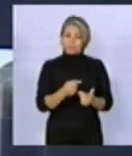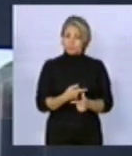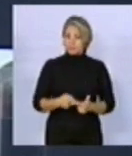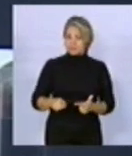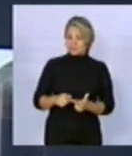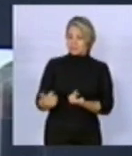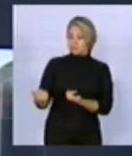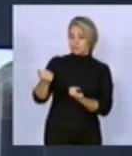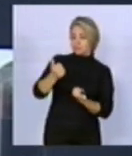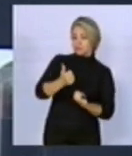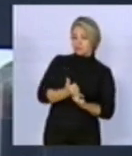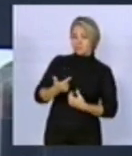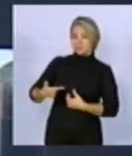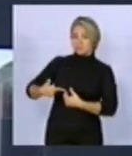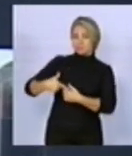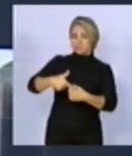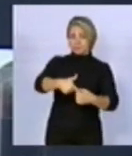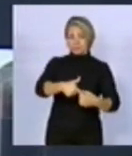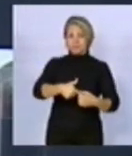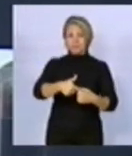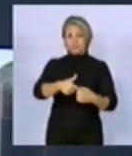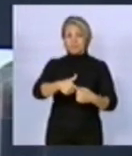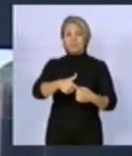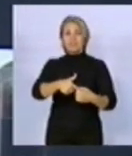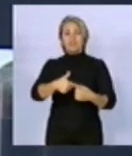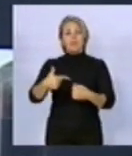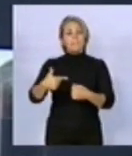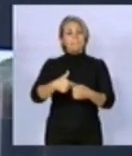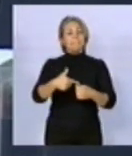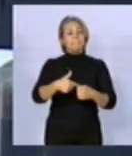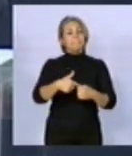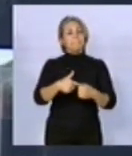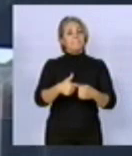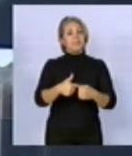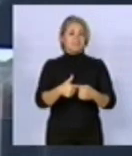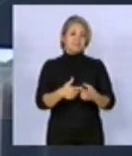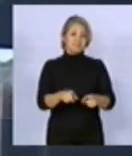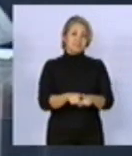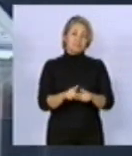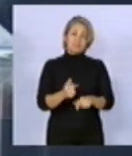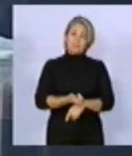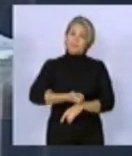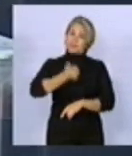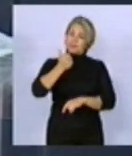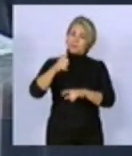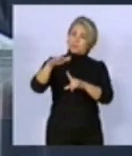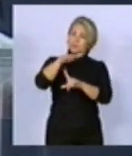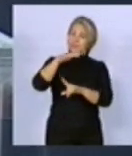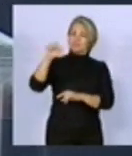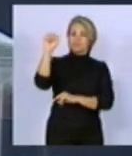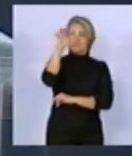substituição aos combustíveis fósseis melhor para o meio ambiente